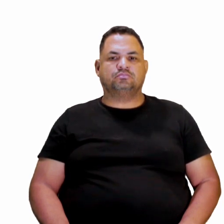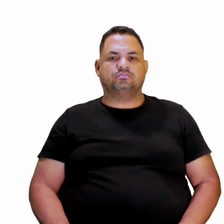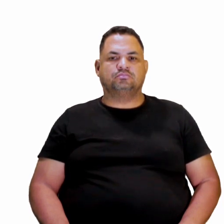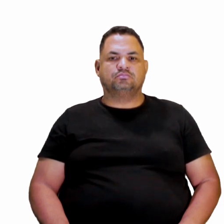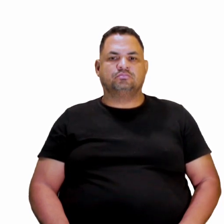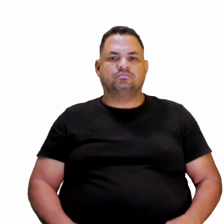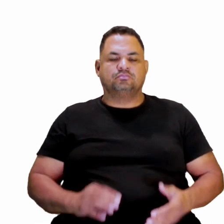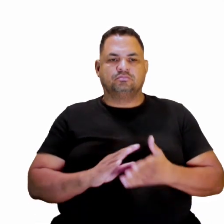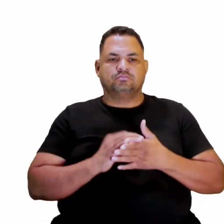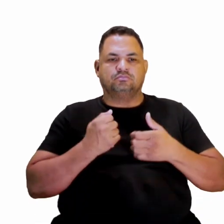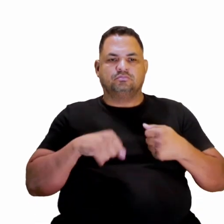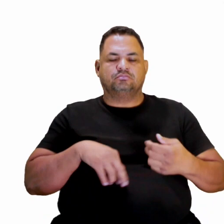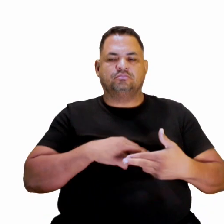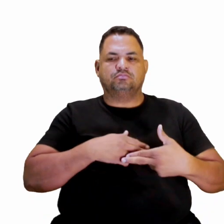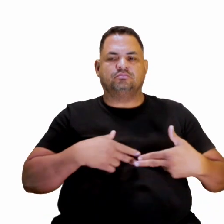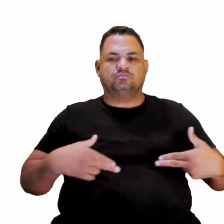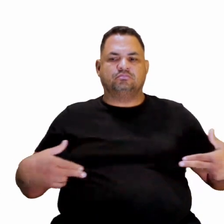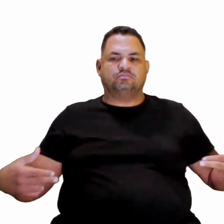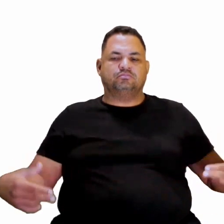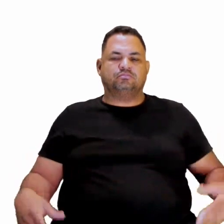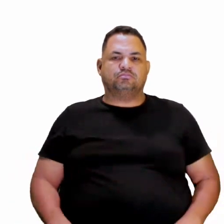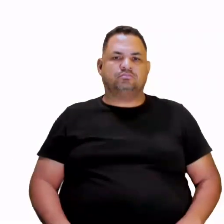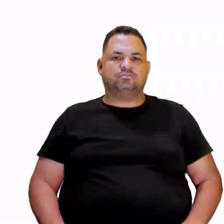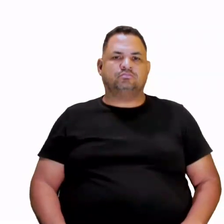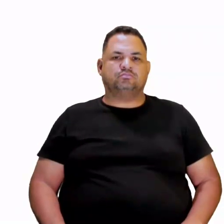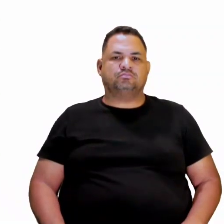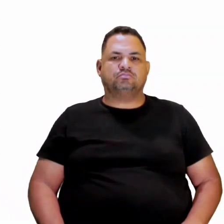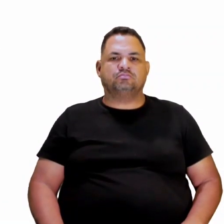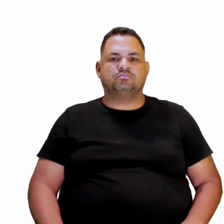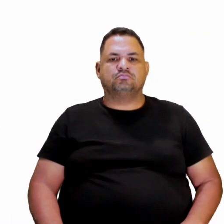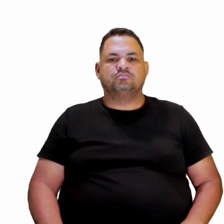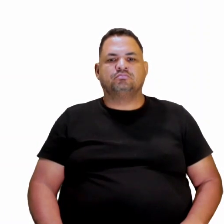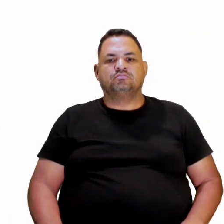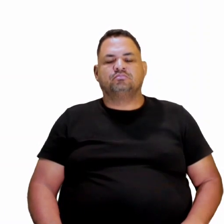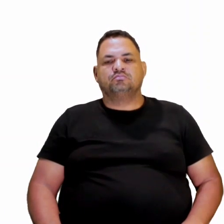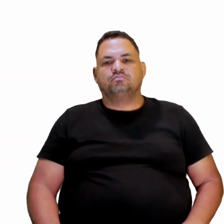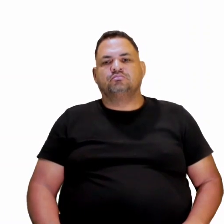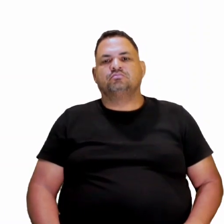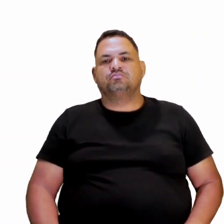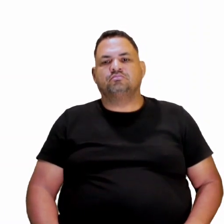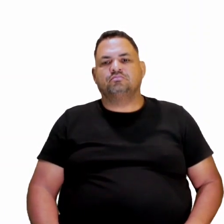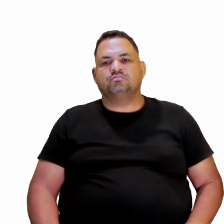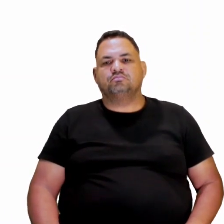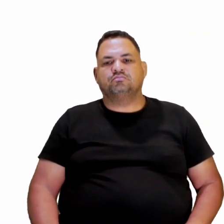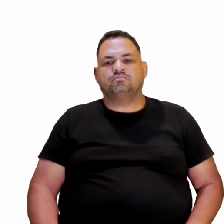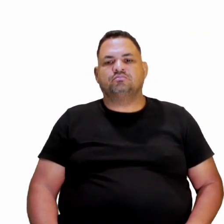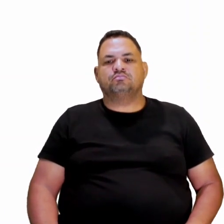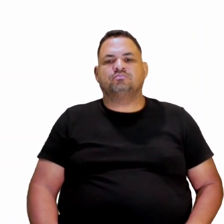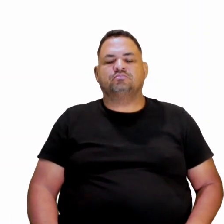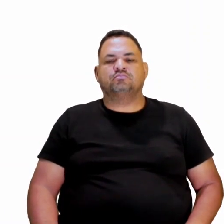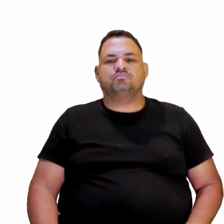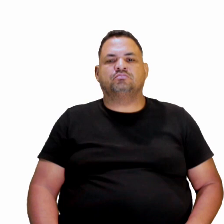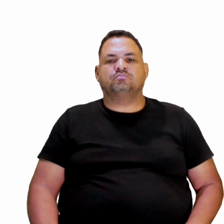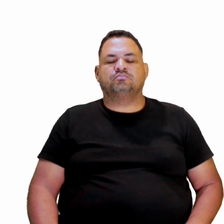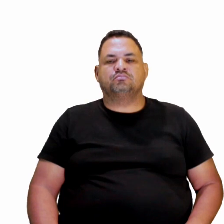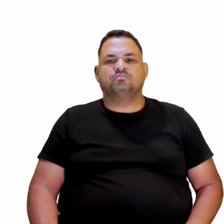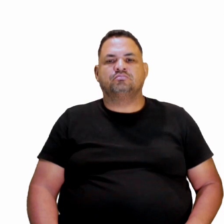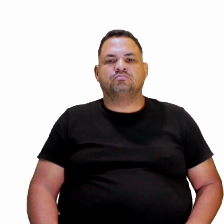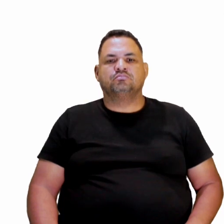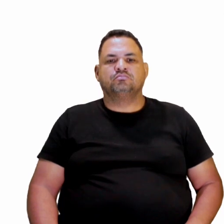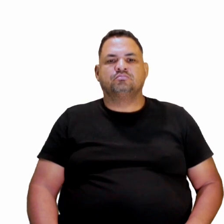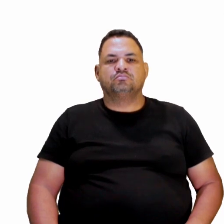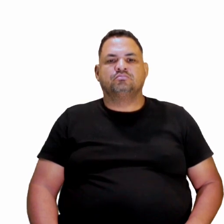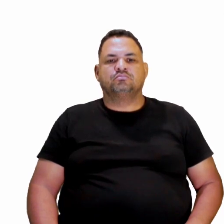Bem vastas. Acho que também tinha falado em outro canto sobre essa questão de ser